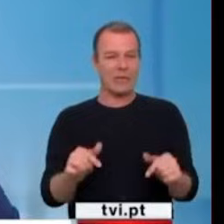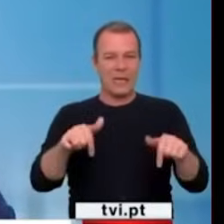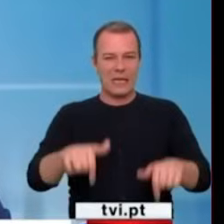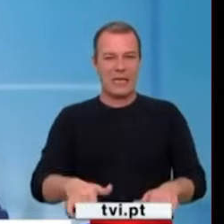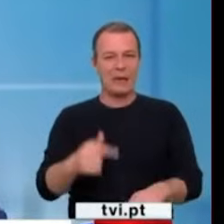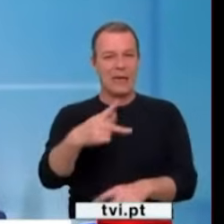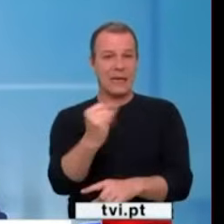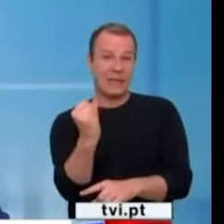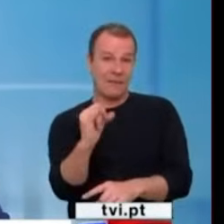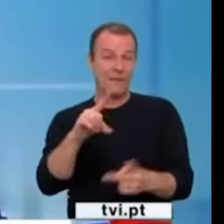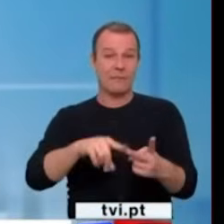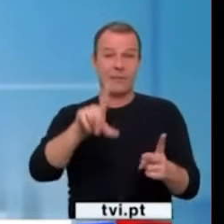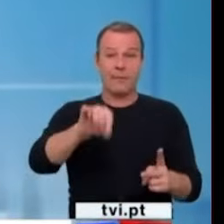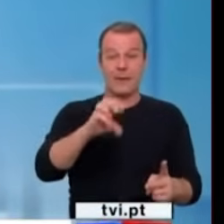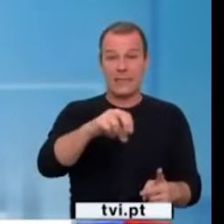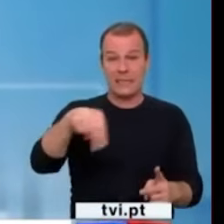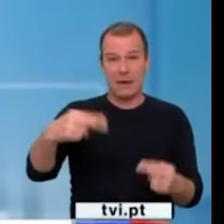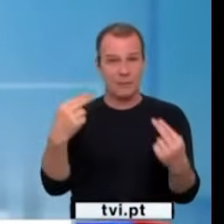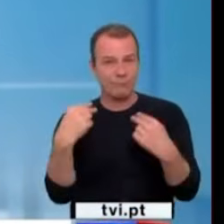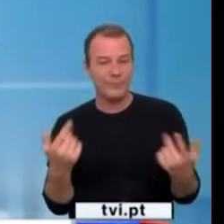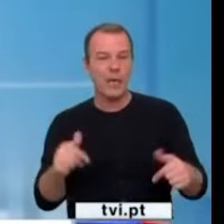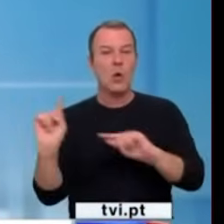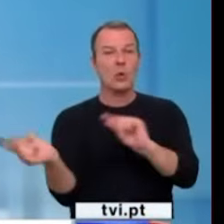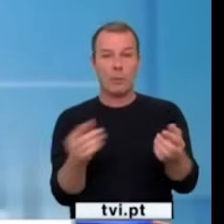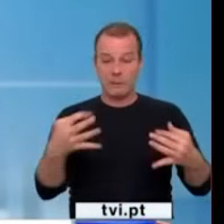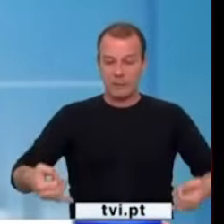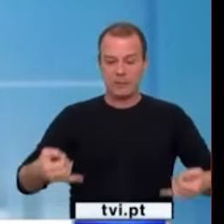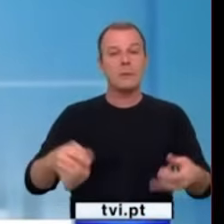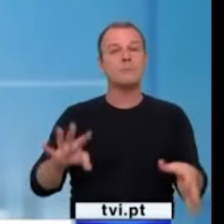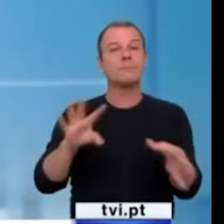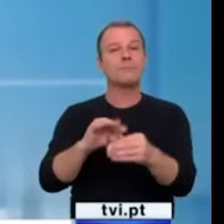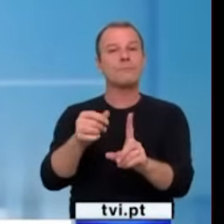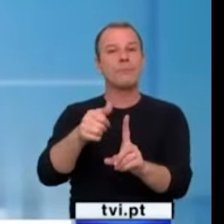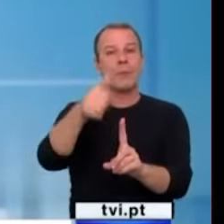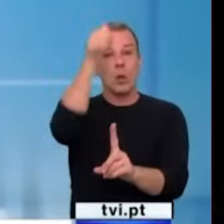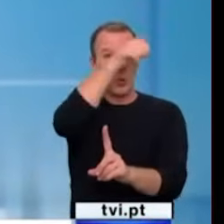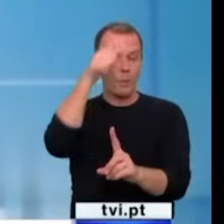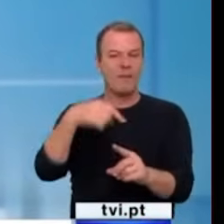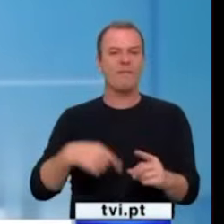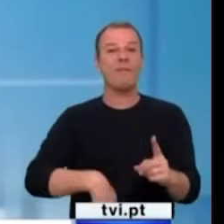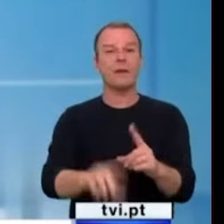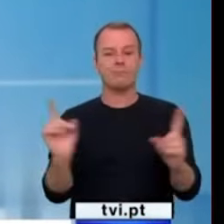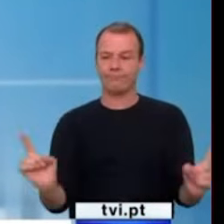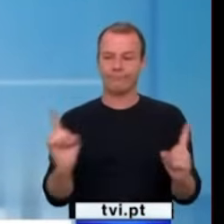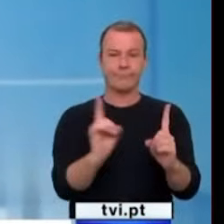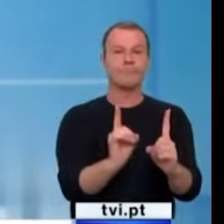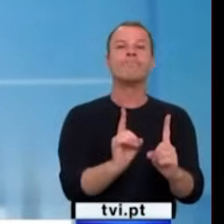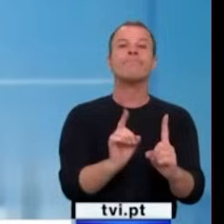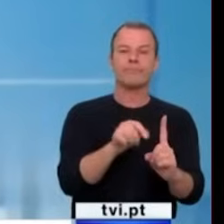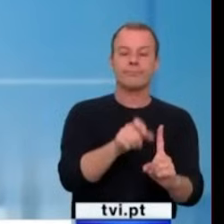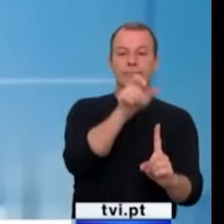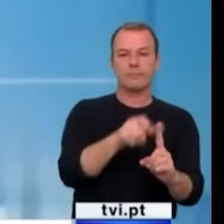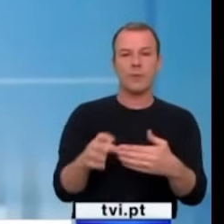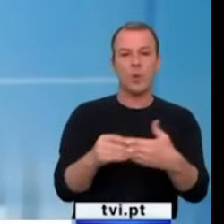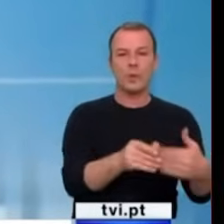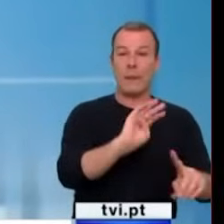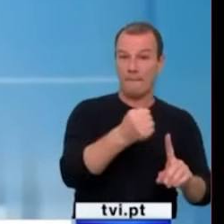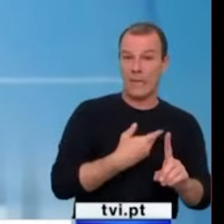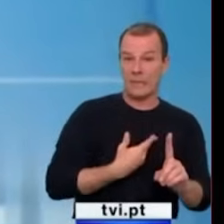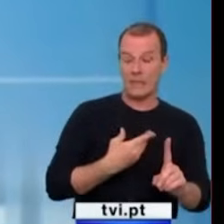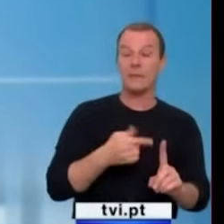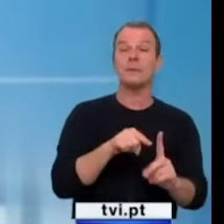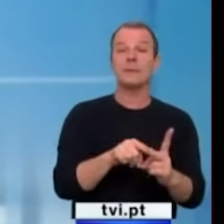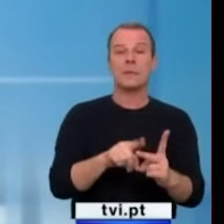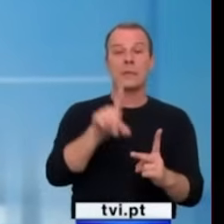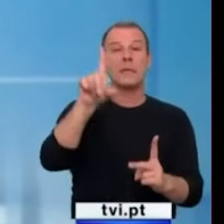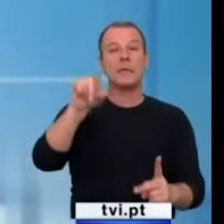antena da TV e da CNN o próximo debate aqui na TV é no domingo terá frente a frente o líder do PSD Luís